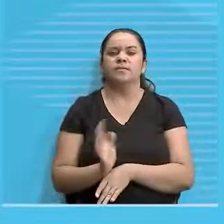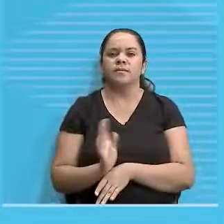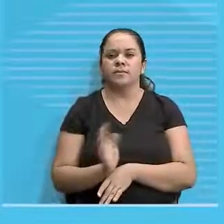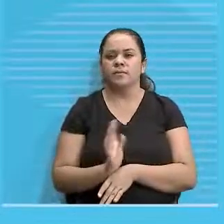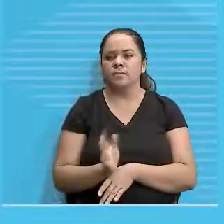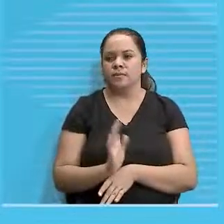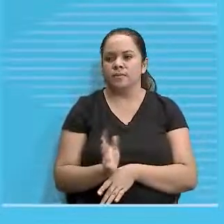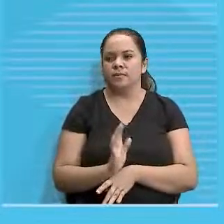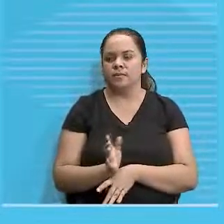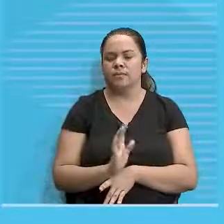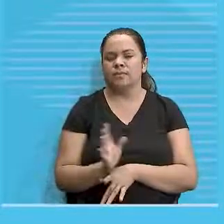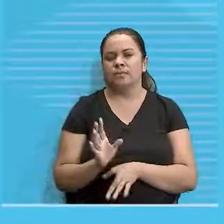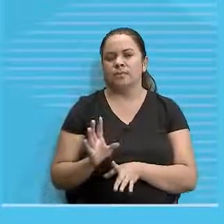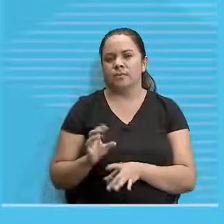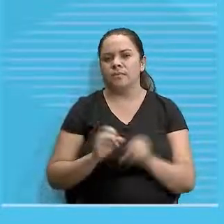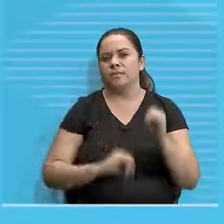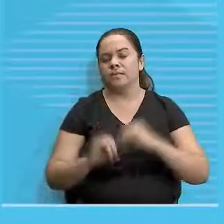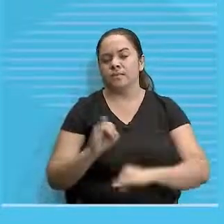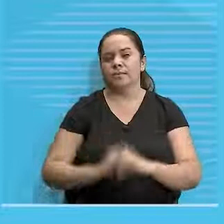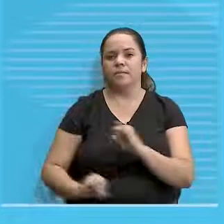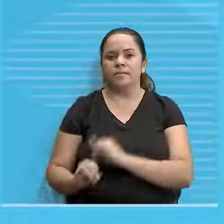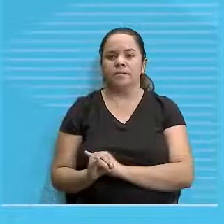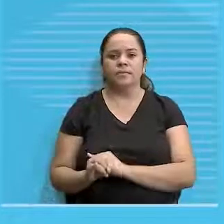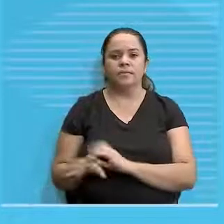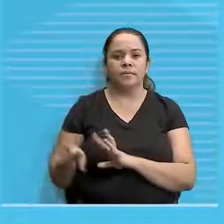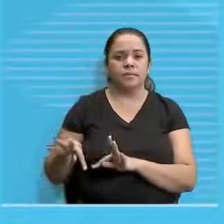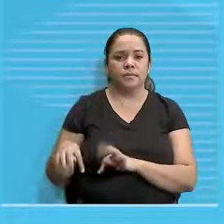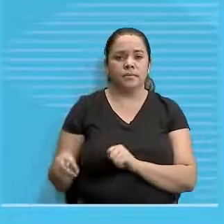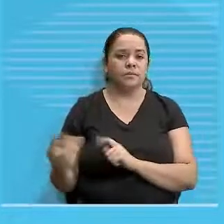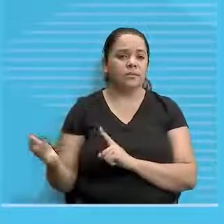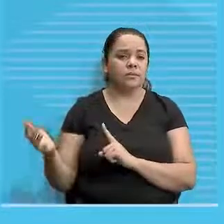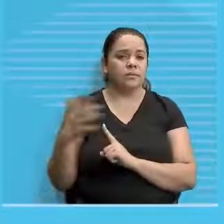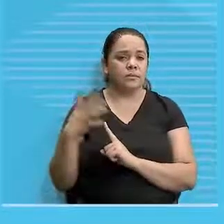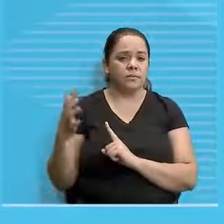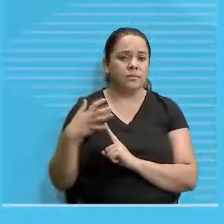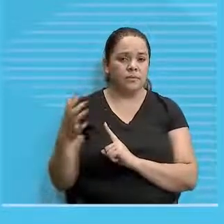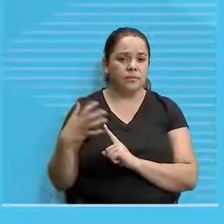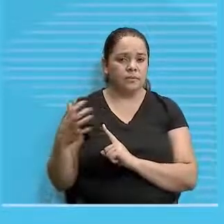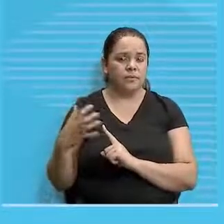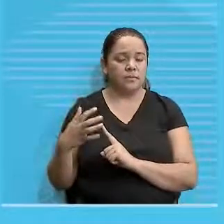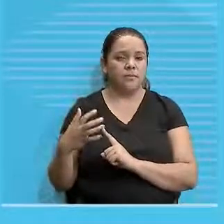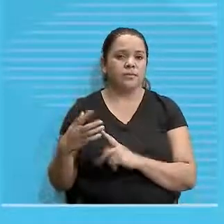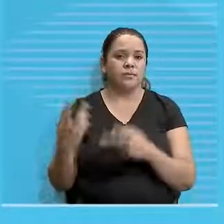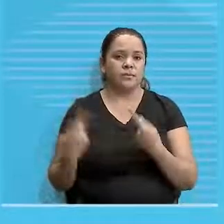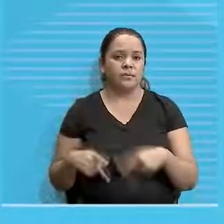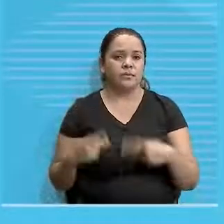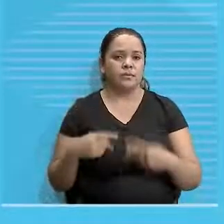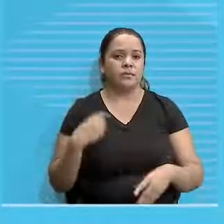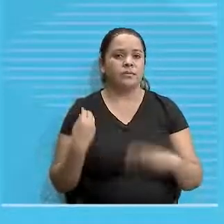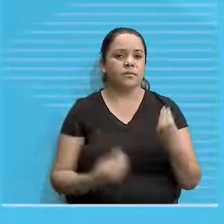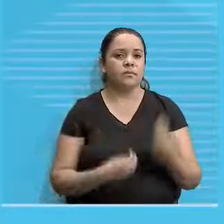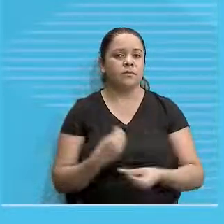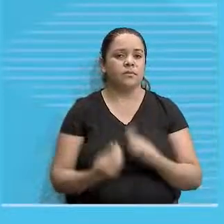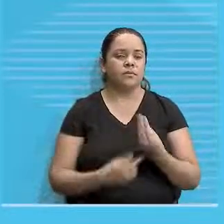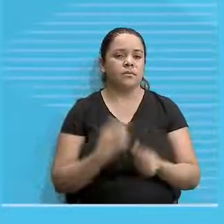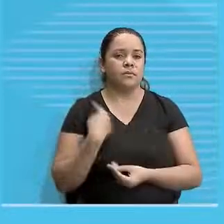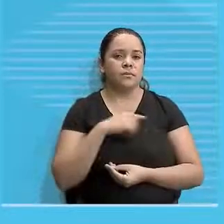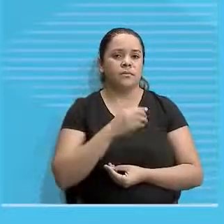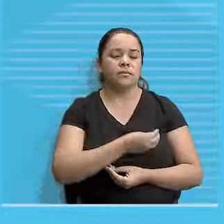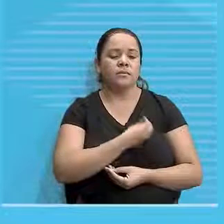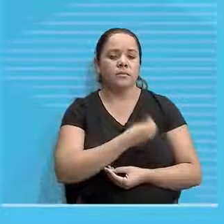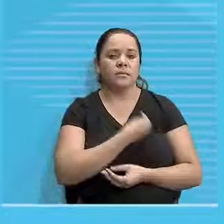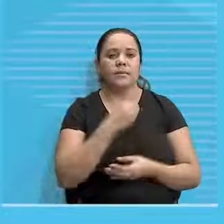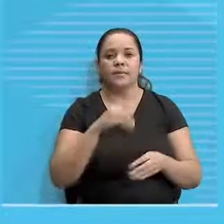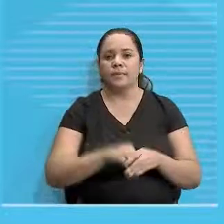da internet, né? Tudo isso vai impactando a forma como a gente vive dentro dessa sociedade,